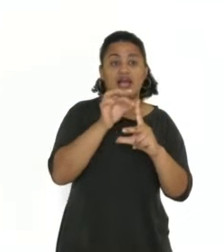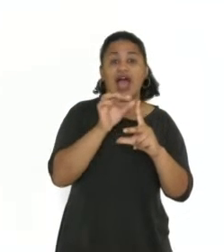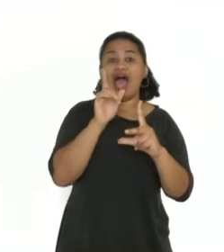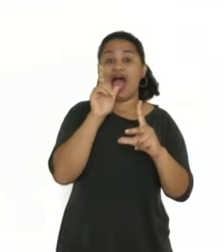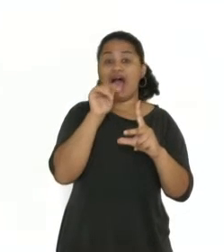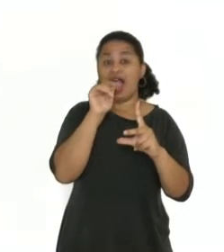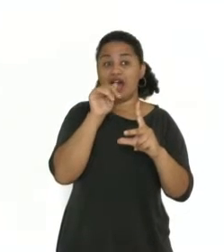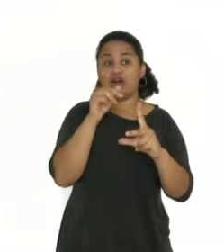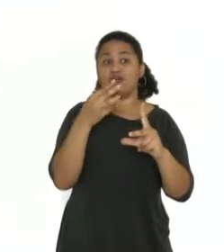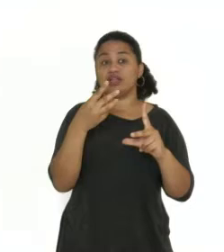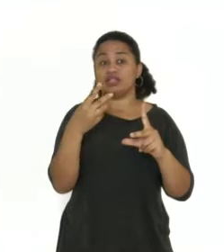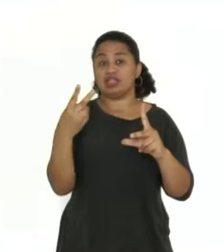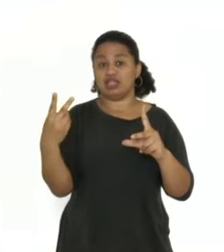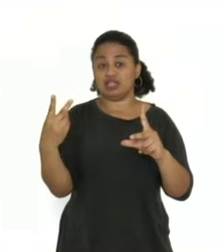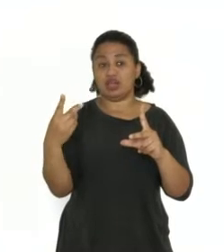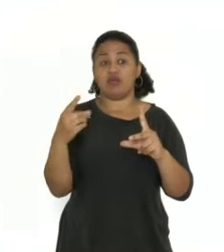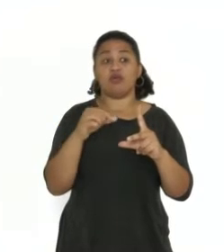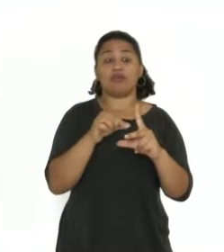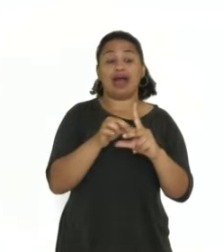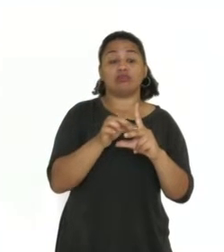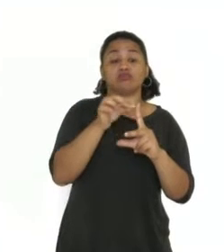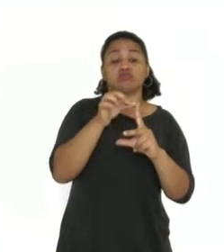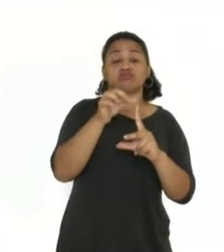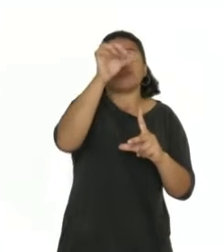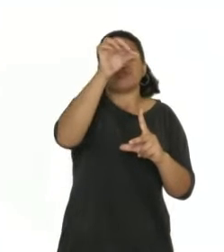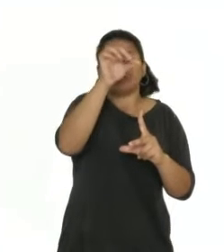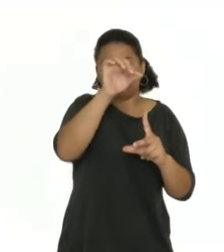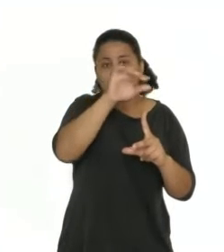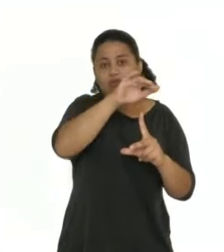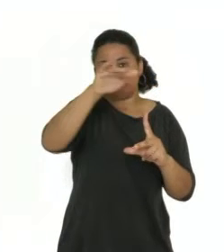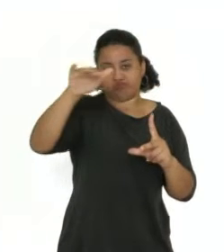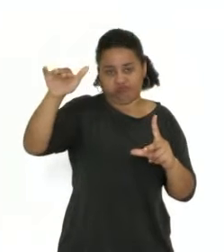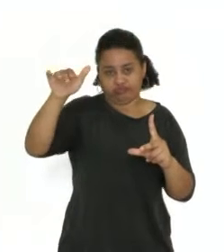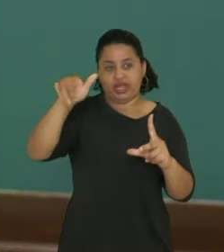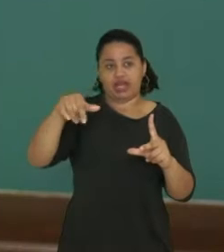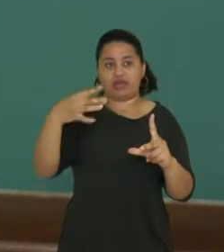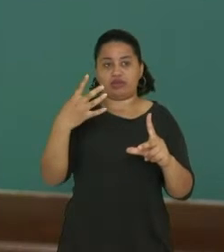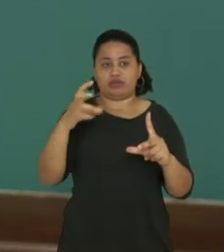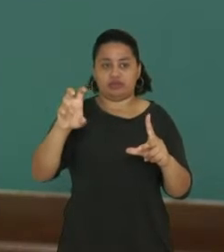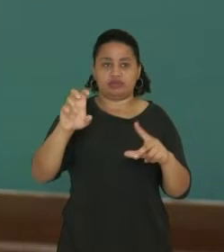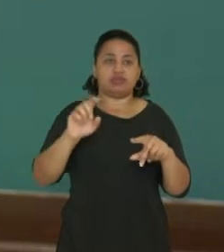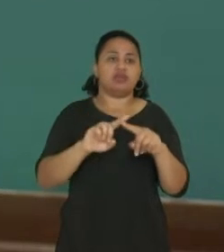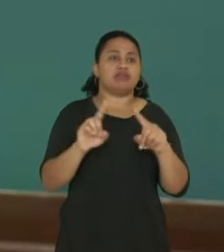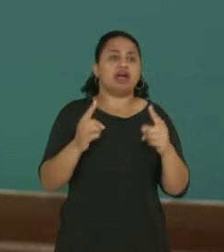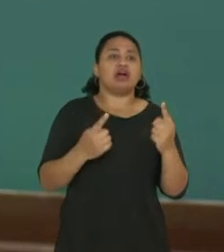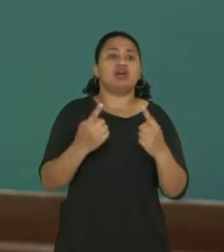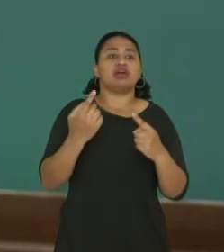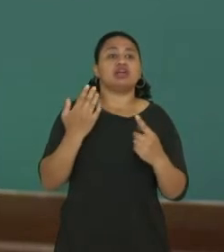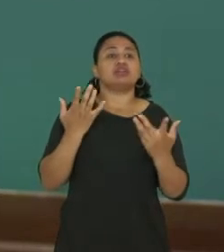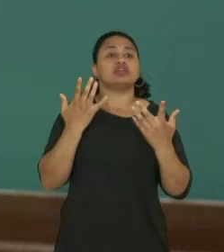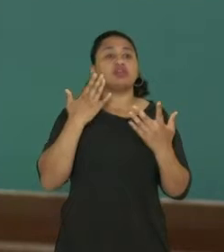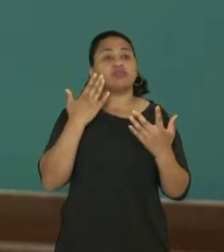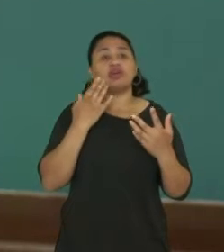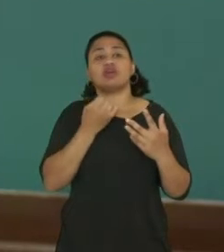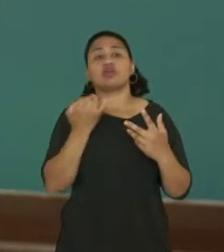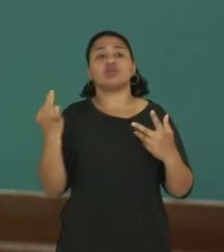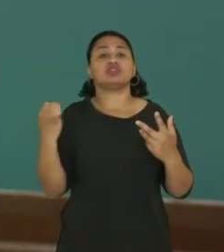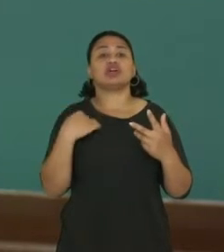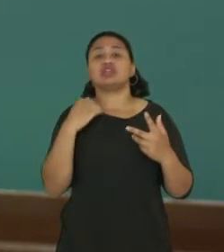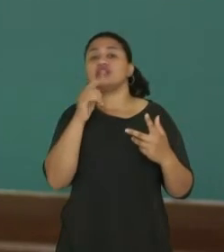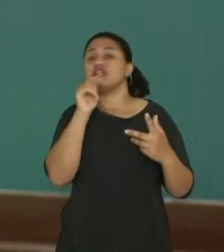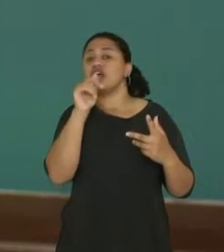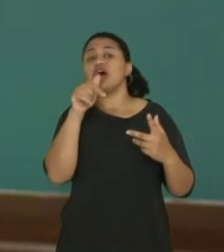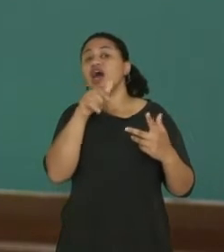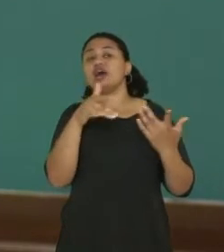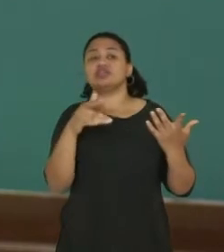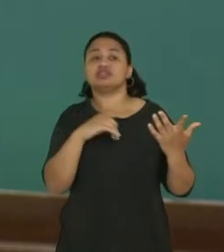é 31 centímetros, mas a altura do aquário é maior, né? 45. Agora, qual que é o volume de água desse aquário, nesse momento? Qual será